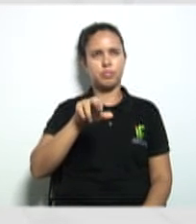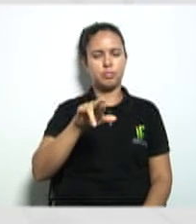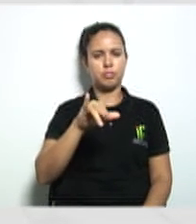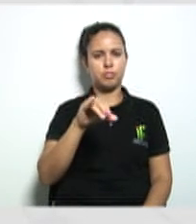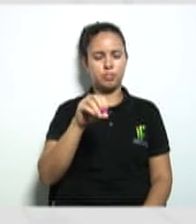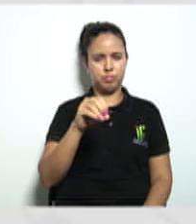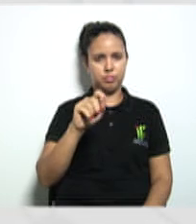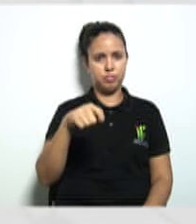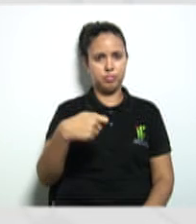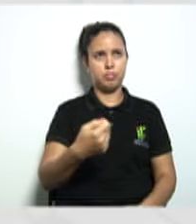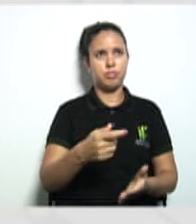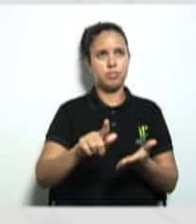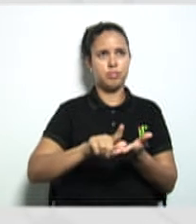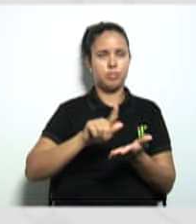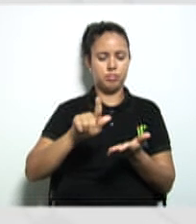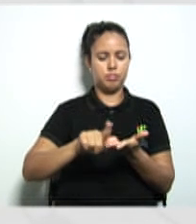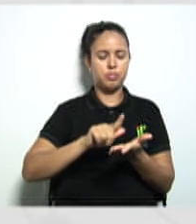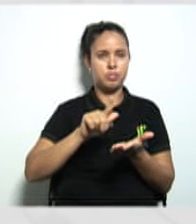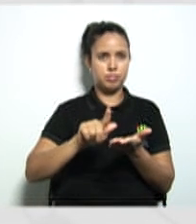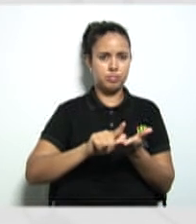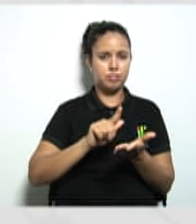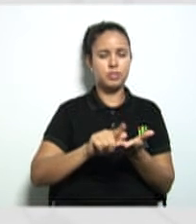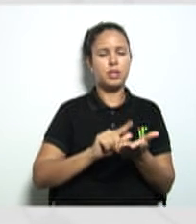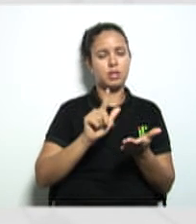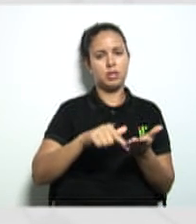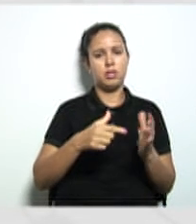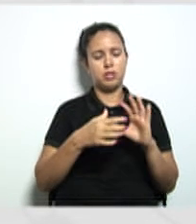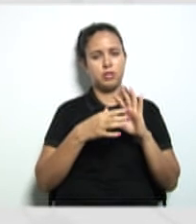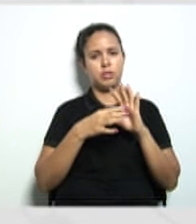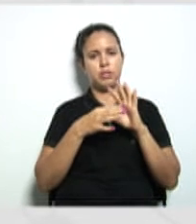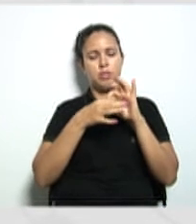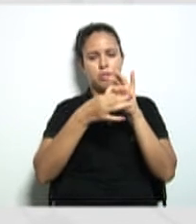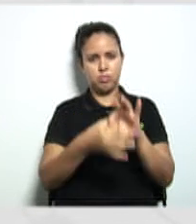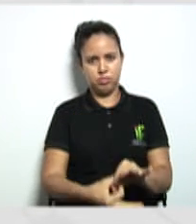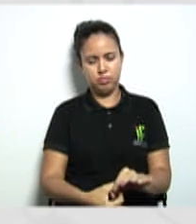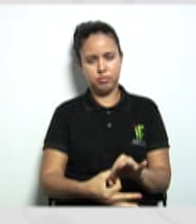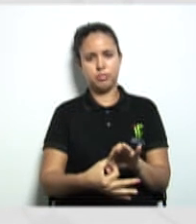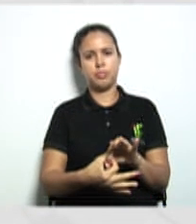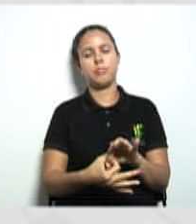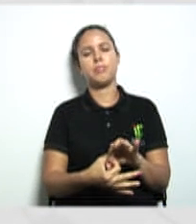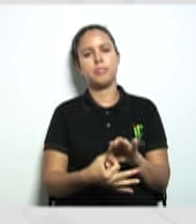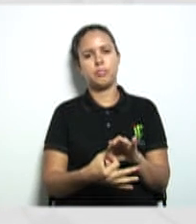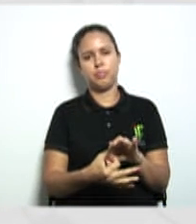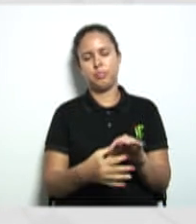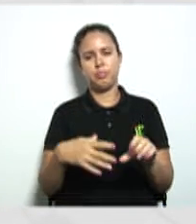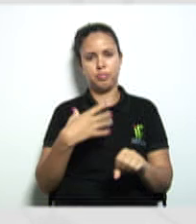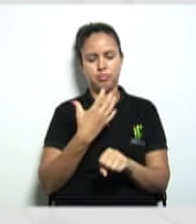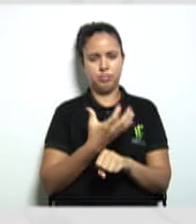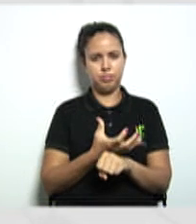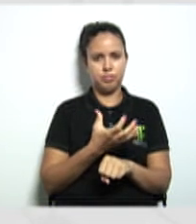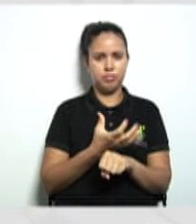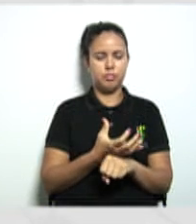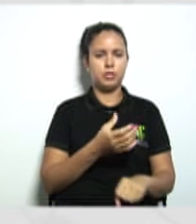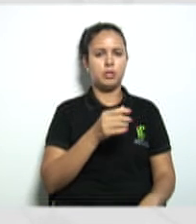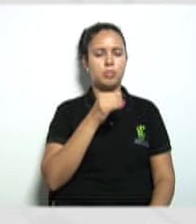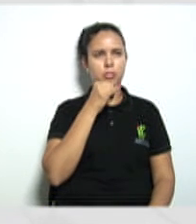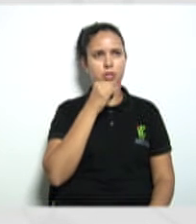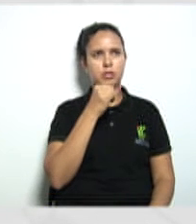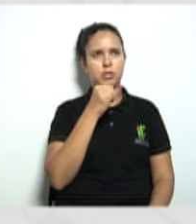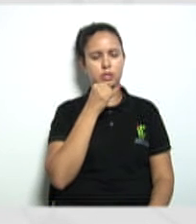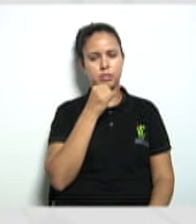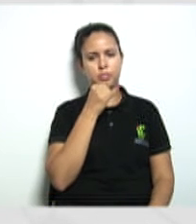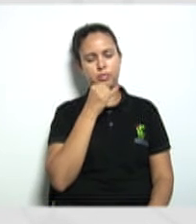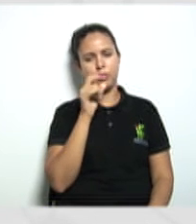é feito no contexto da matéria em que é estudada, tá bom? Por exemplo, uma palavra que tenha mais de